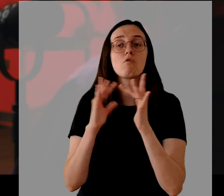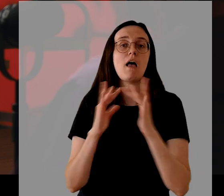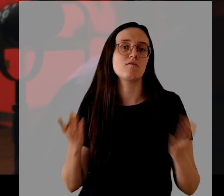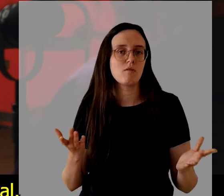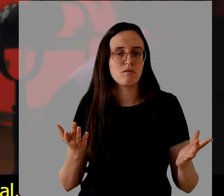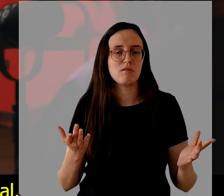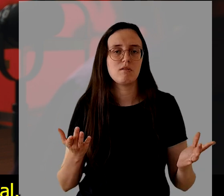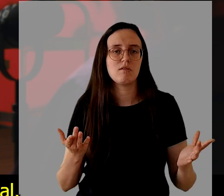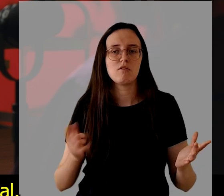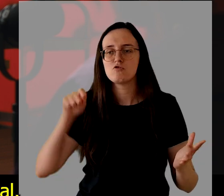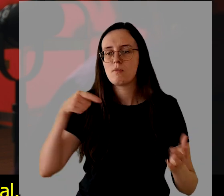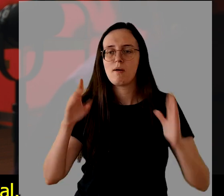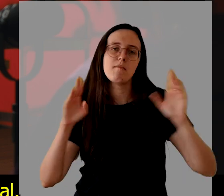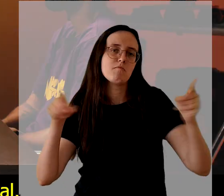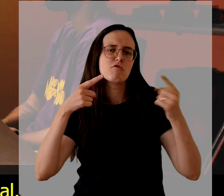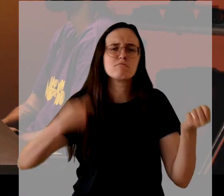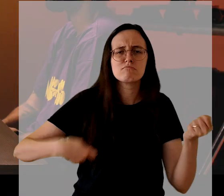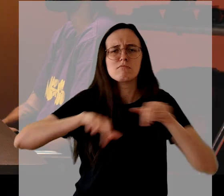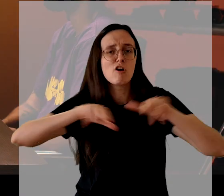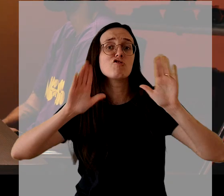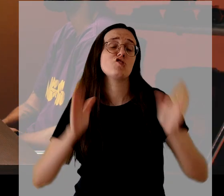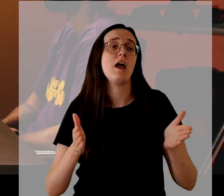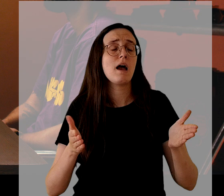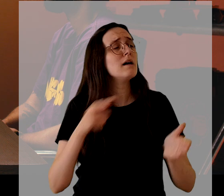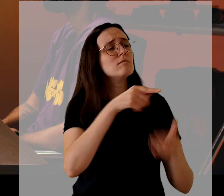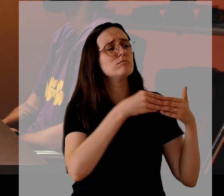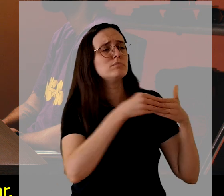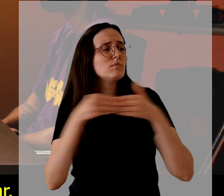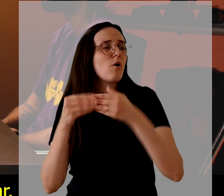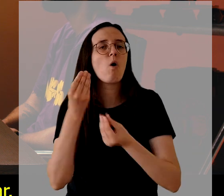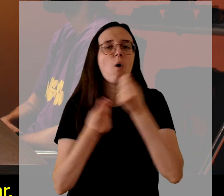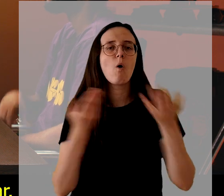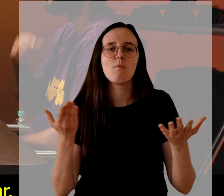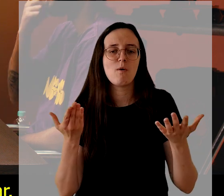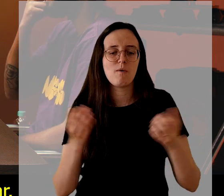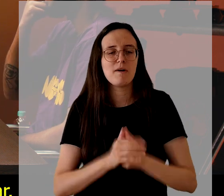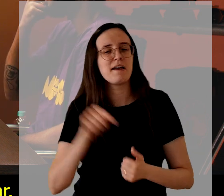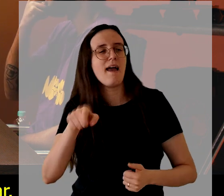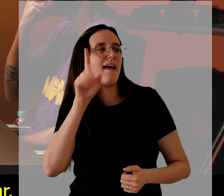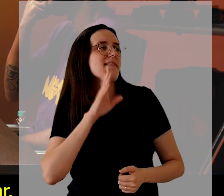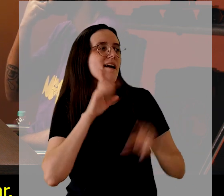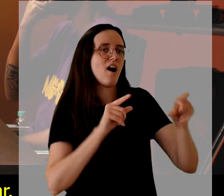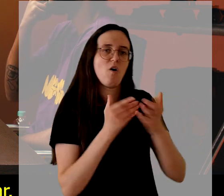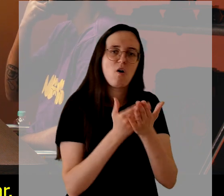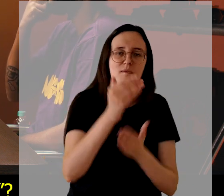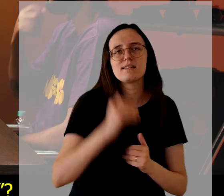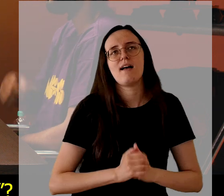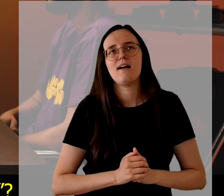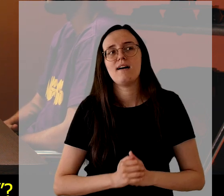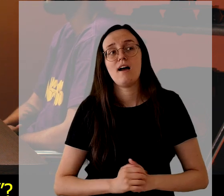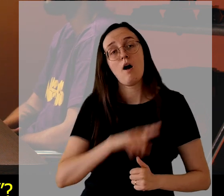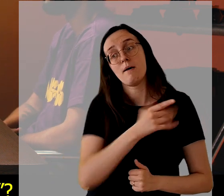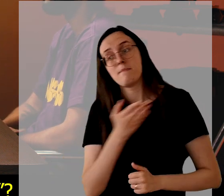né, referente a essa parte musical. O que você direciona assim, cara, isso aqui é legal de você começar, vai